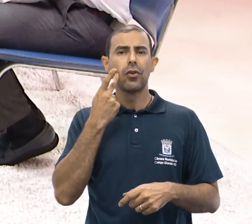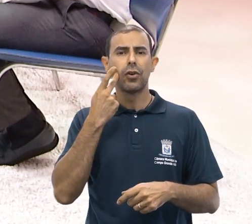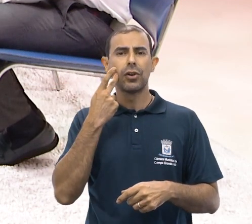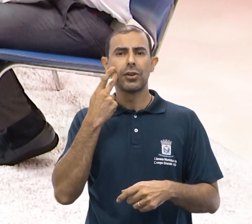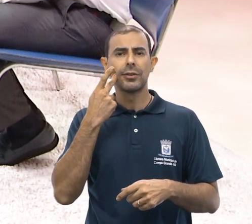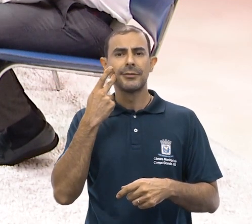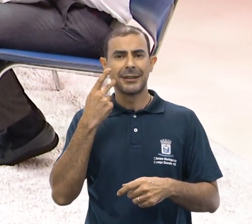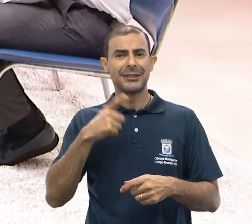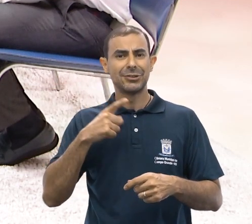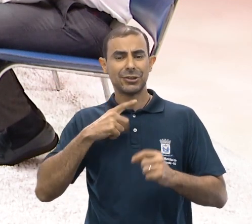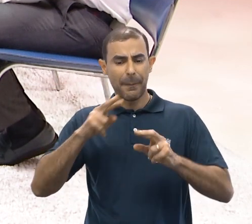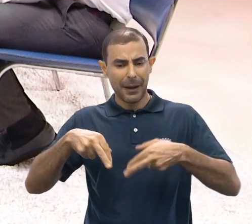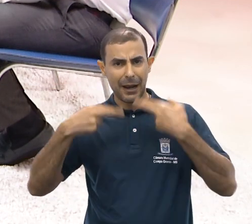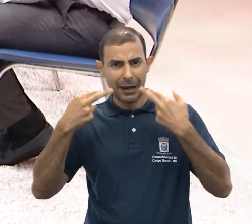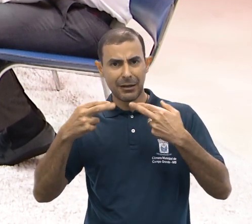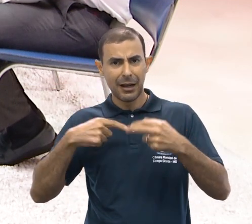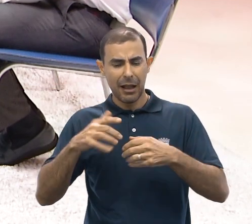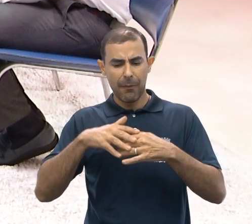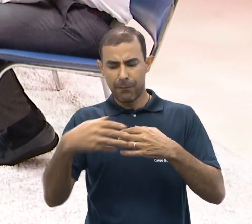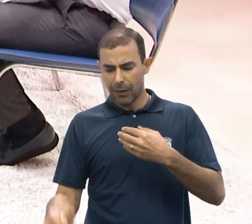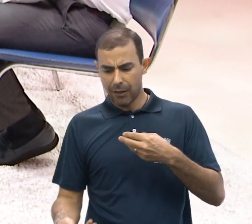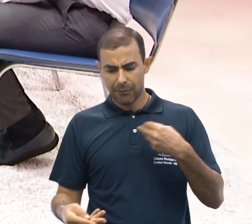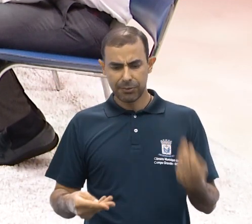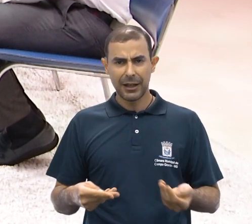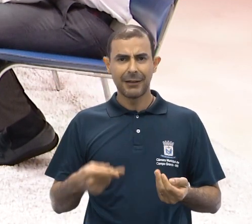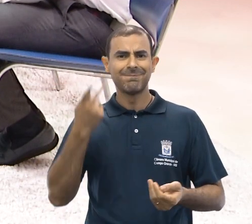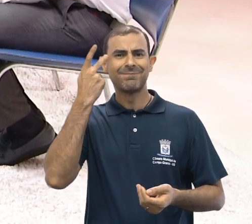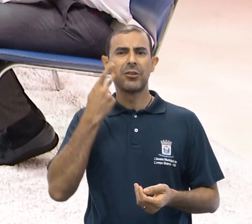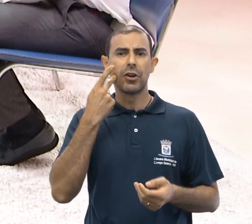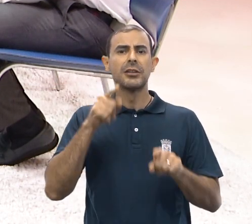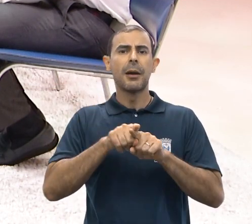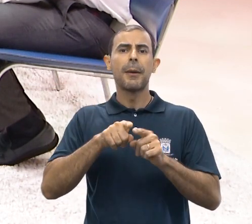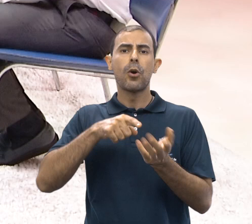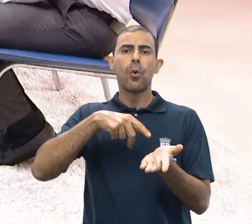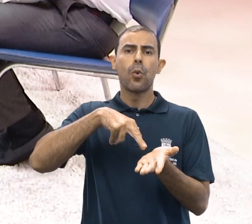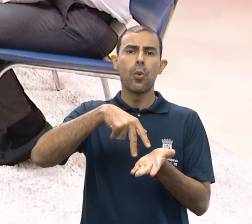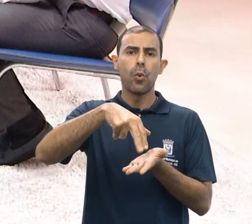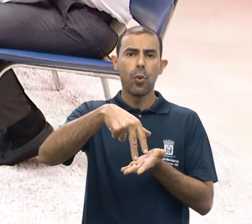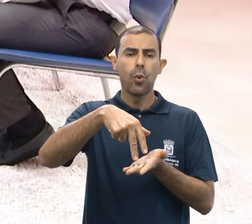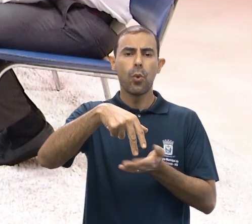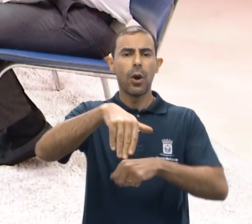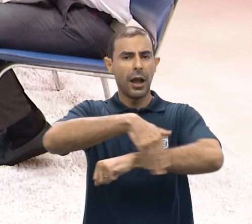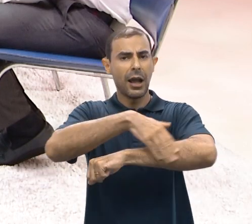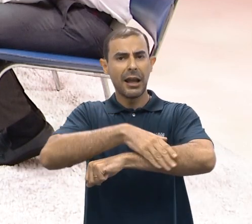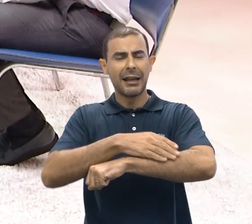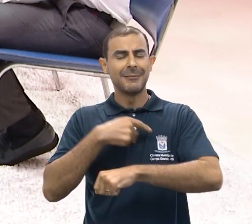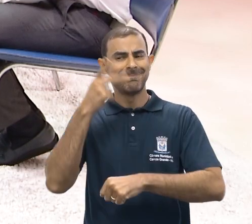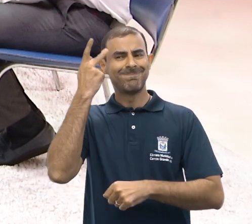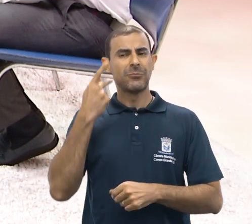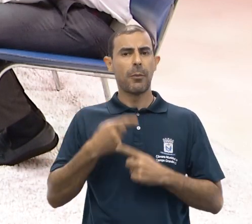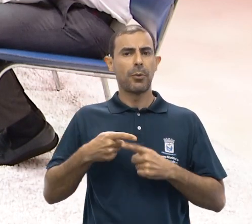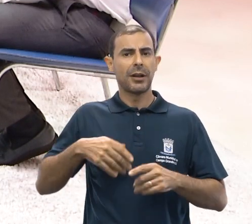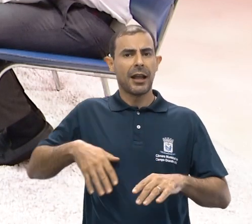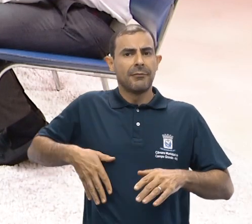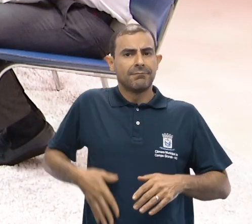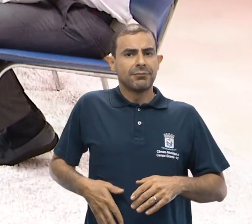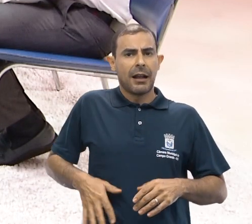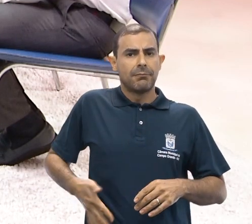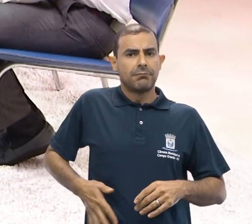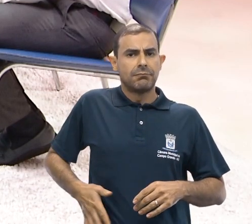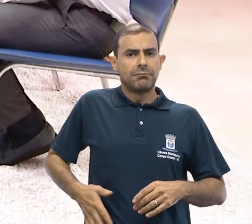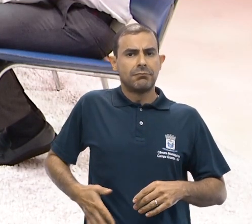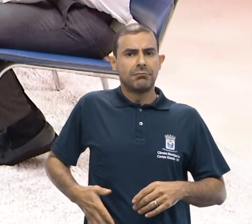no chão, ficava com vergonha. Ele tinha vergonha de andar na rua porque tremia a mão dele no bolso, assim, as pessoas ficavam olhando para ele. Ele começou a